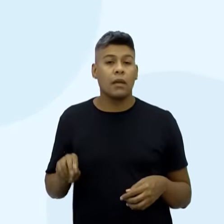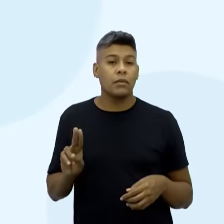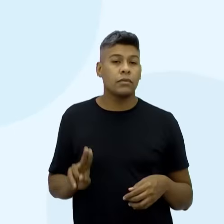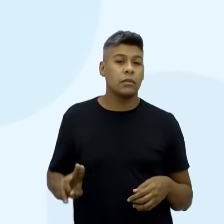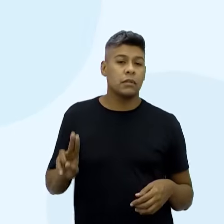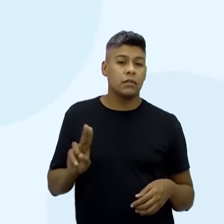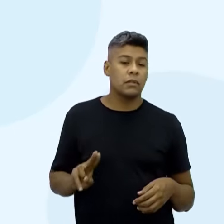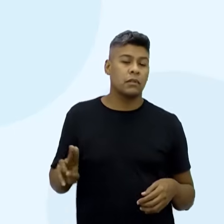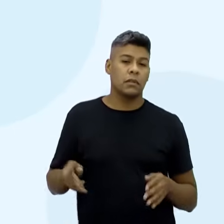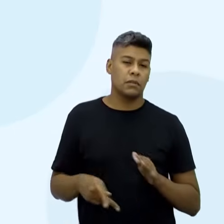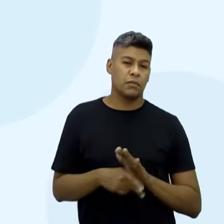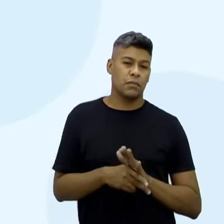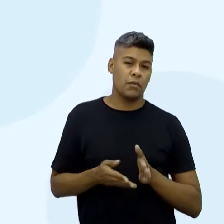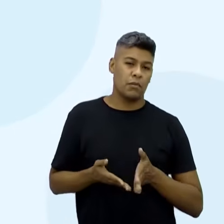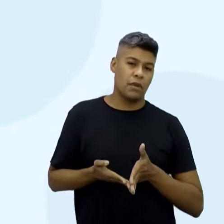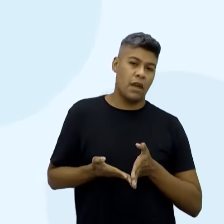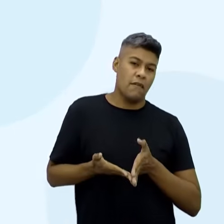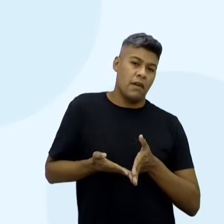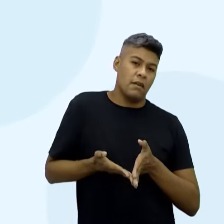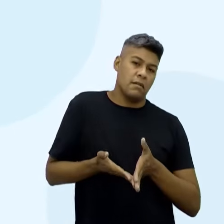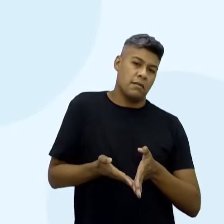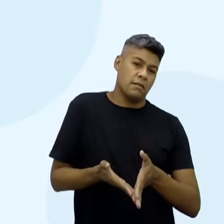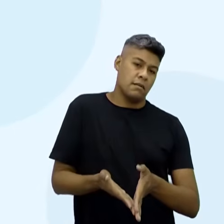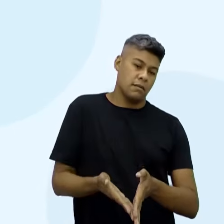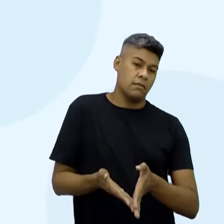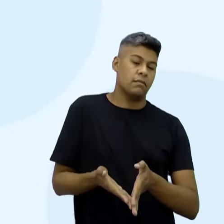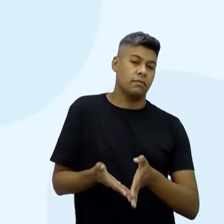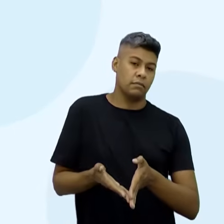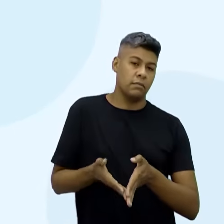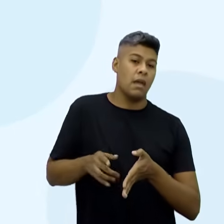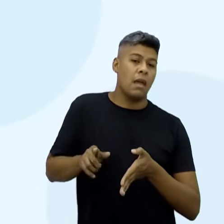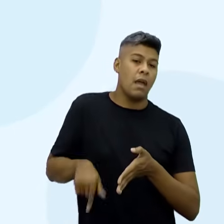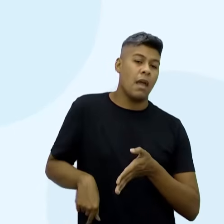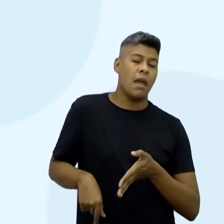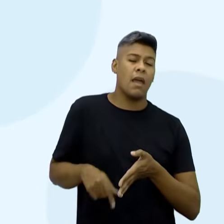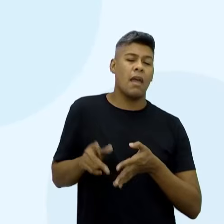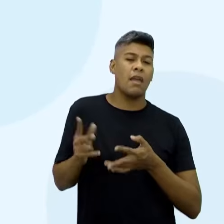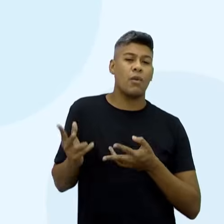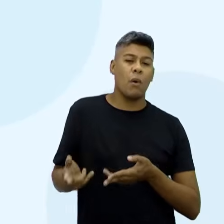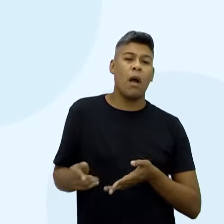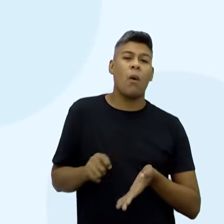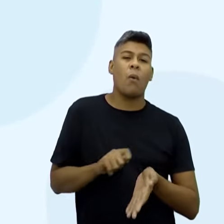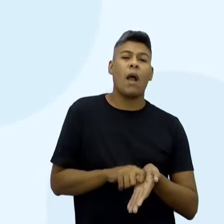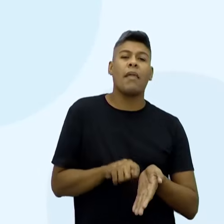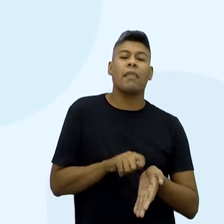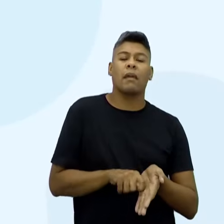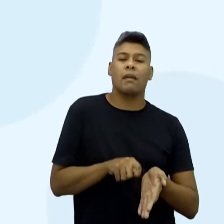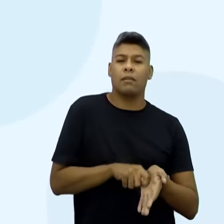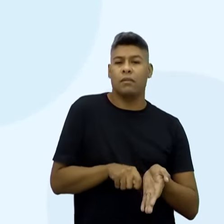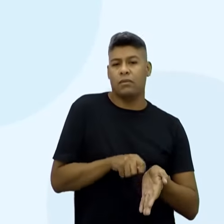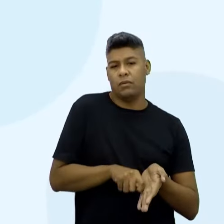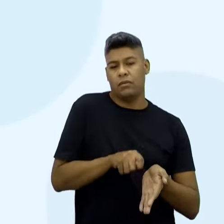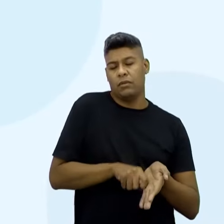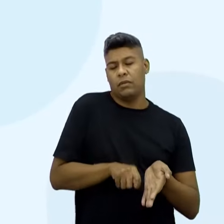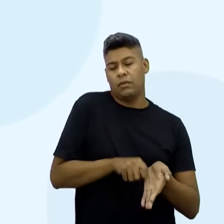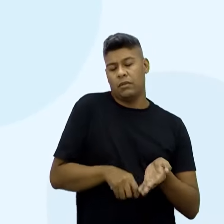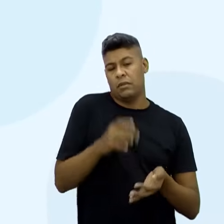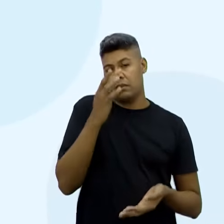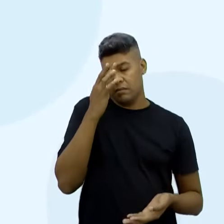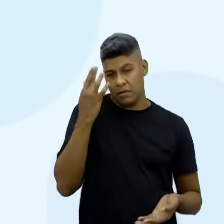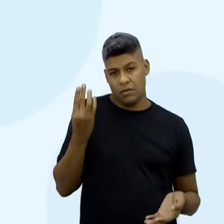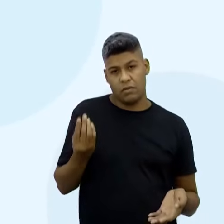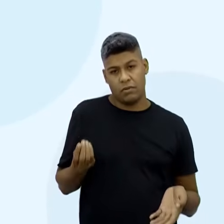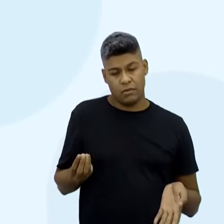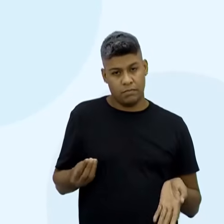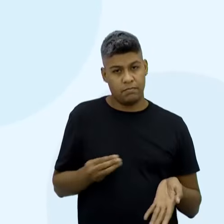utilizado ali nas grandes navegações marítimas e servia como um caderno de registro das tripulações.